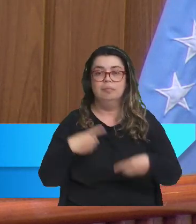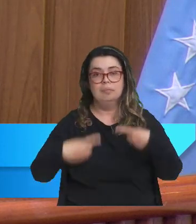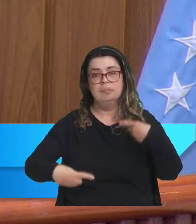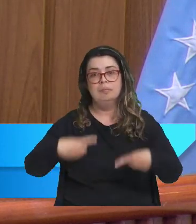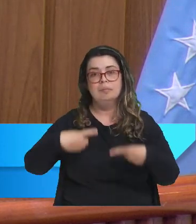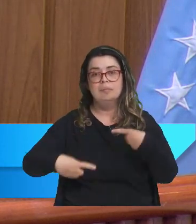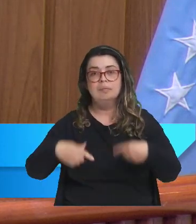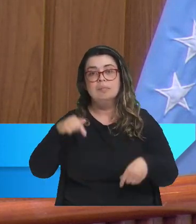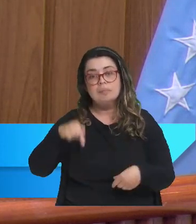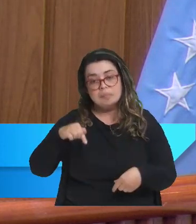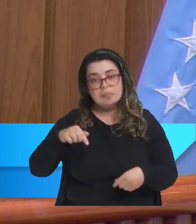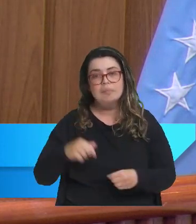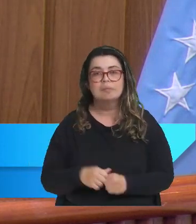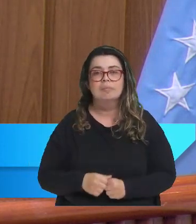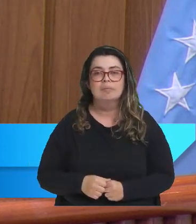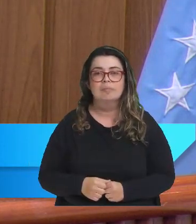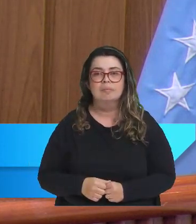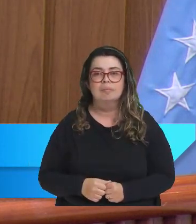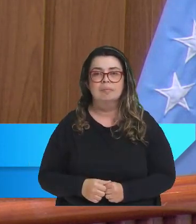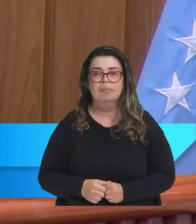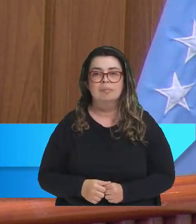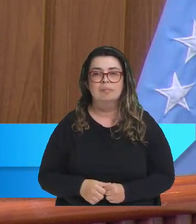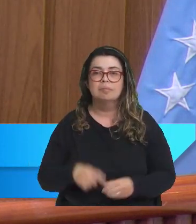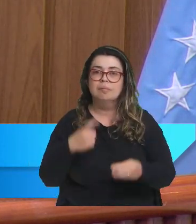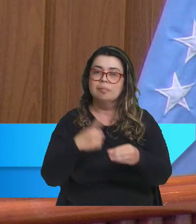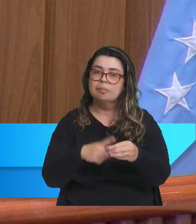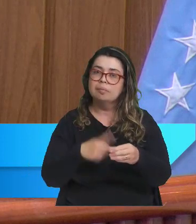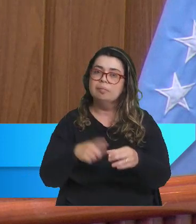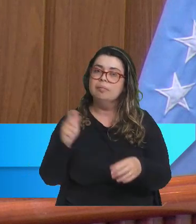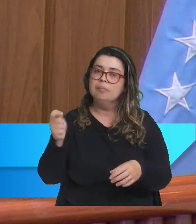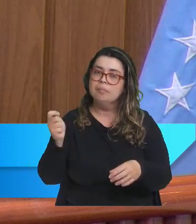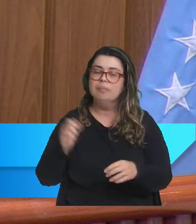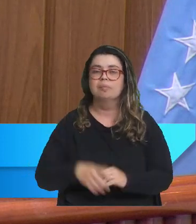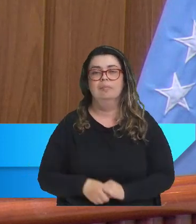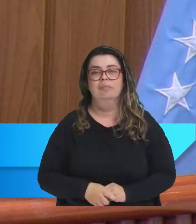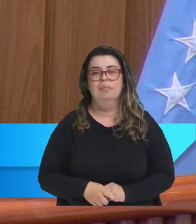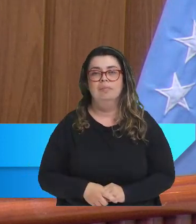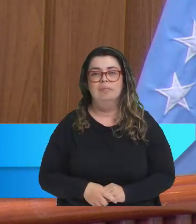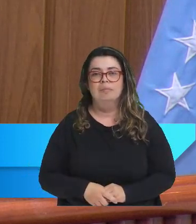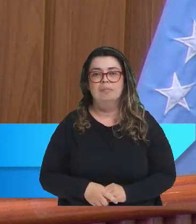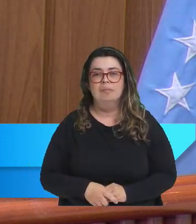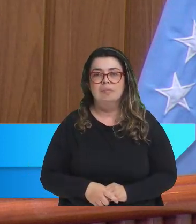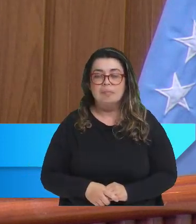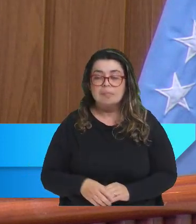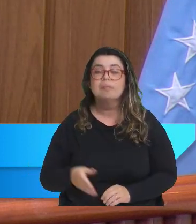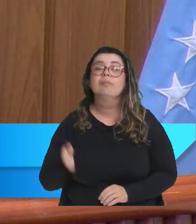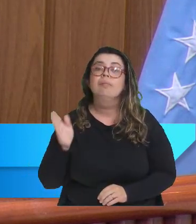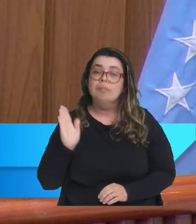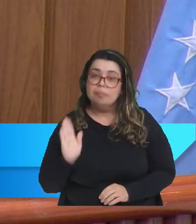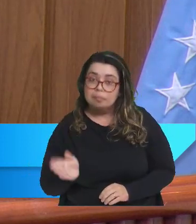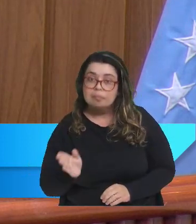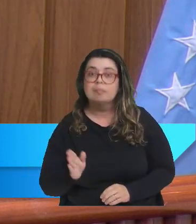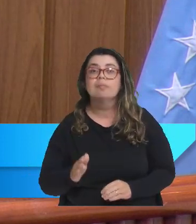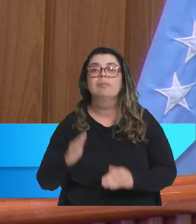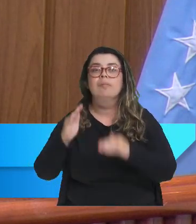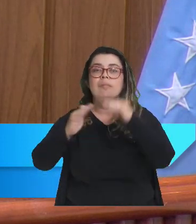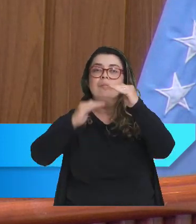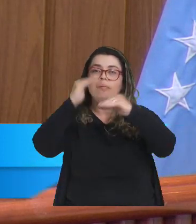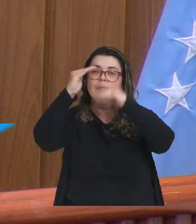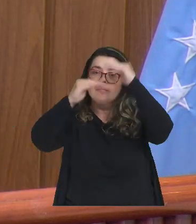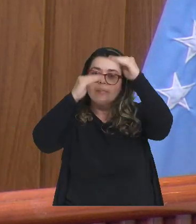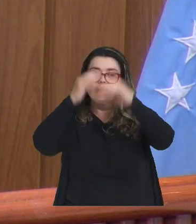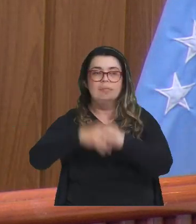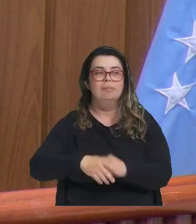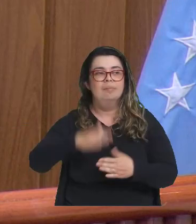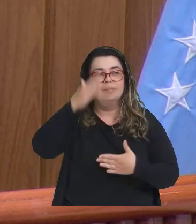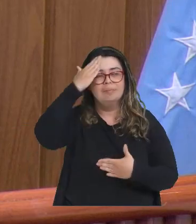pegarmos, ter esse prazer na política da nossa cidade, eu creio que aí nós vamos crescer. Aí a Assis começa a crescer. Obrigado, presidente. É